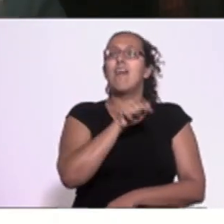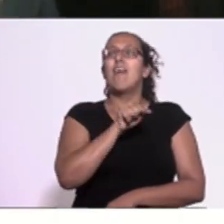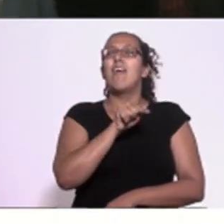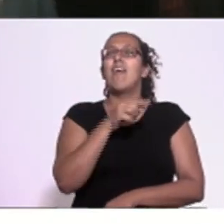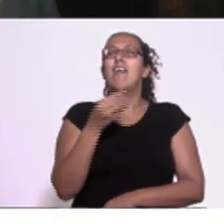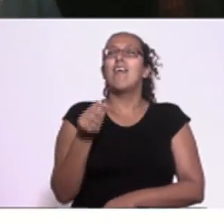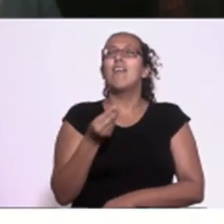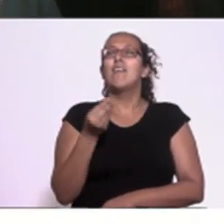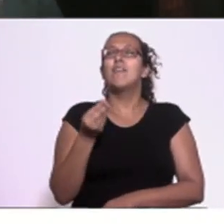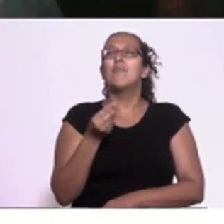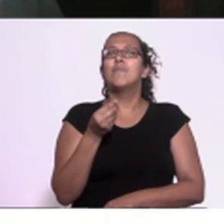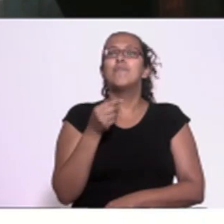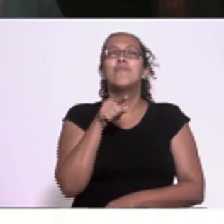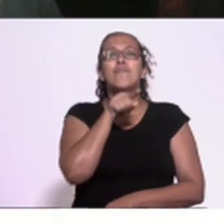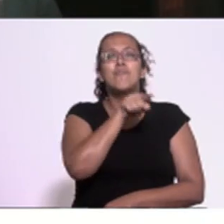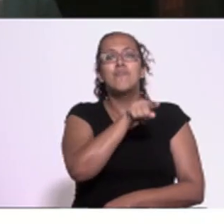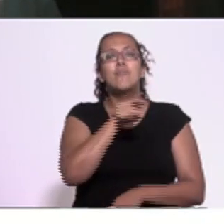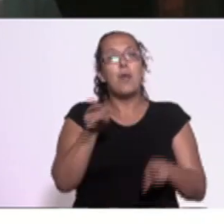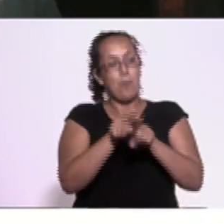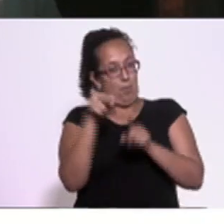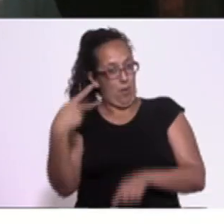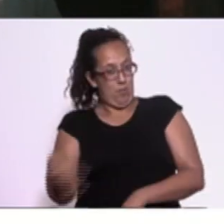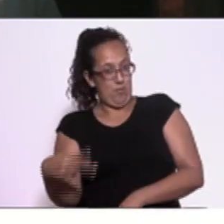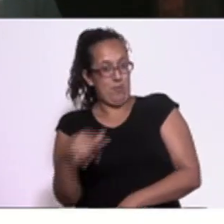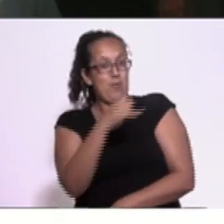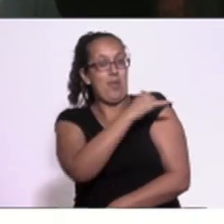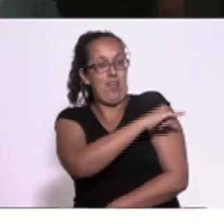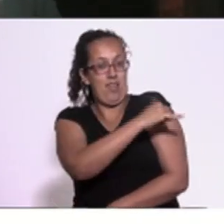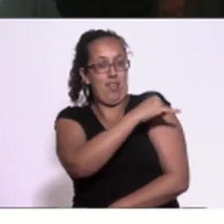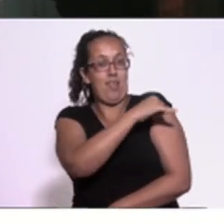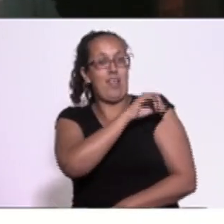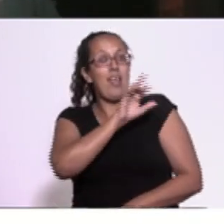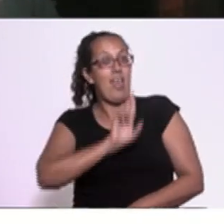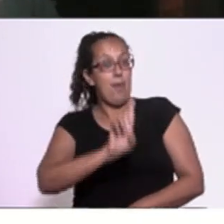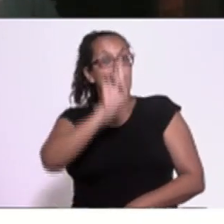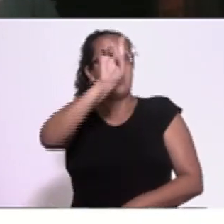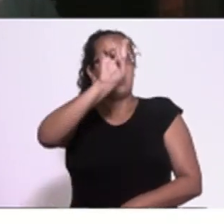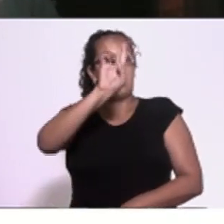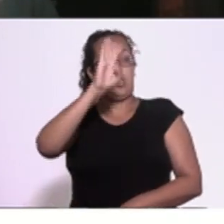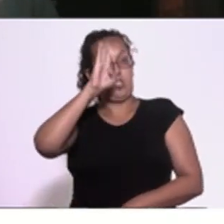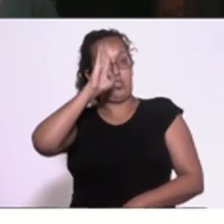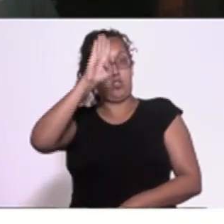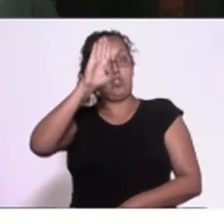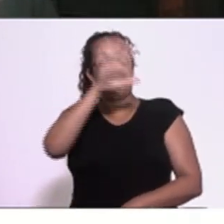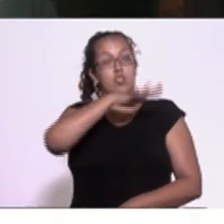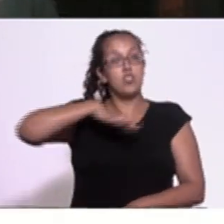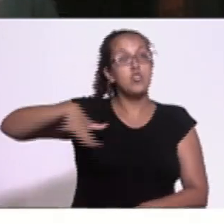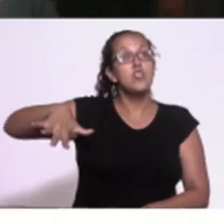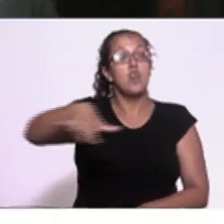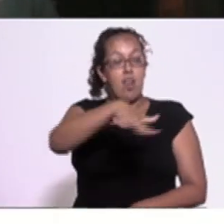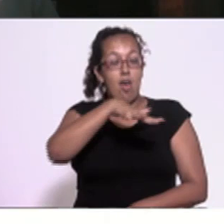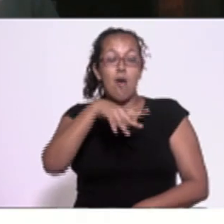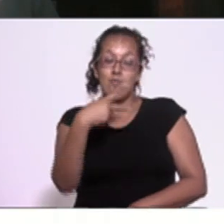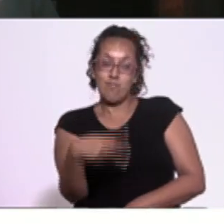do Corpo Bombeiro Militar do Estado do Rio de Janeiro, representando o comandante-geral Roberto